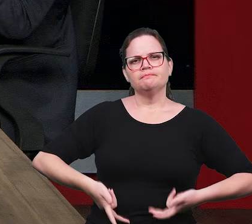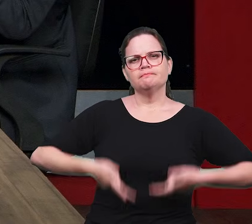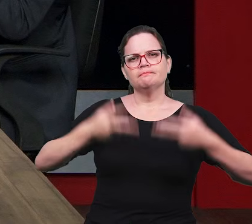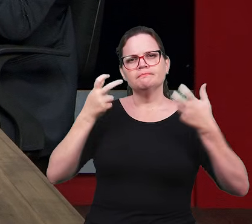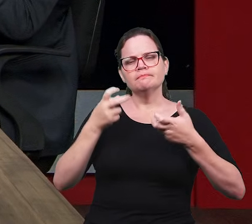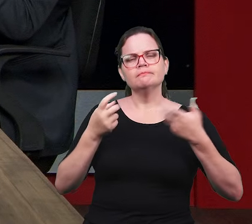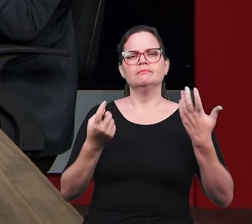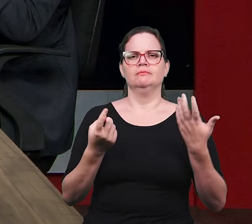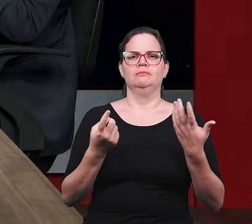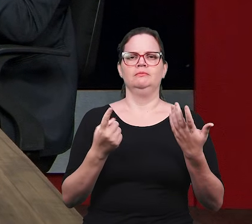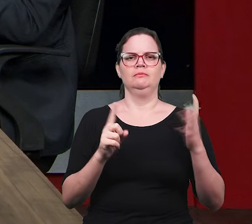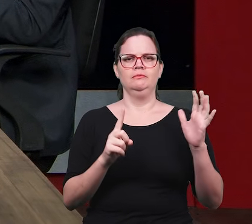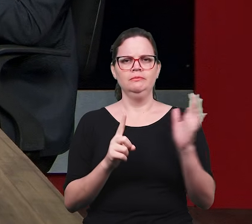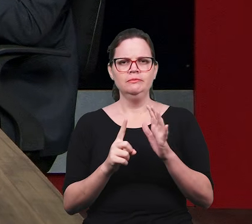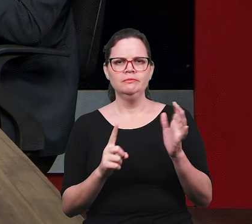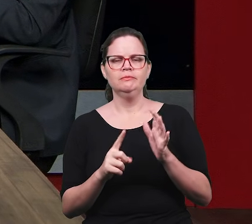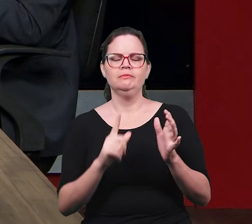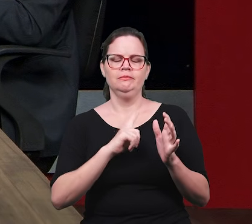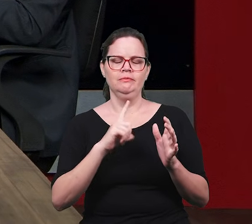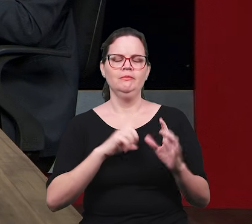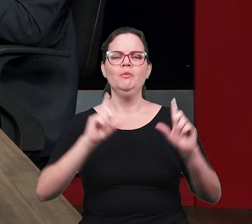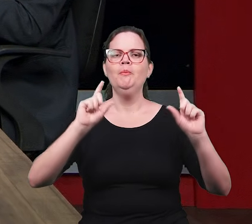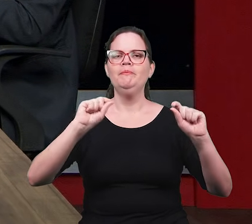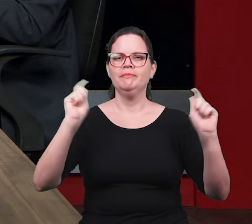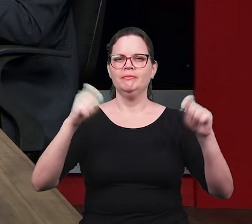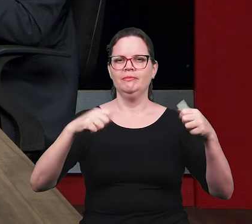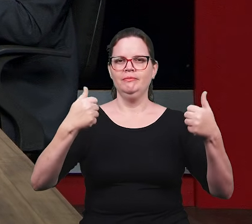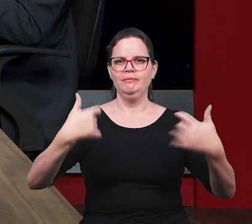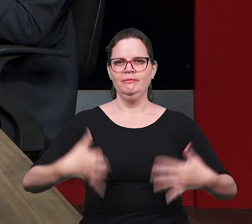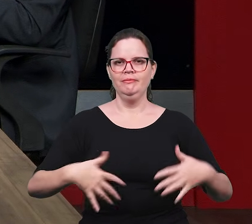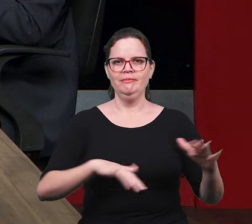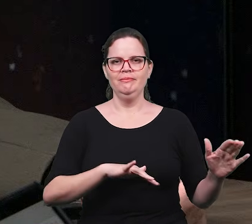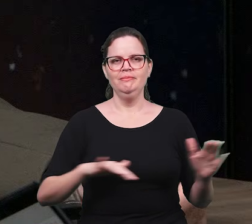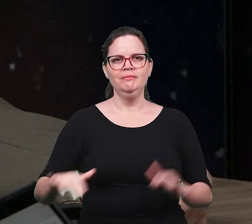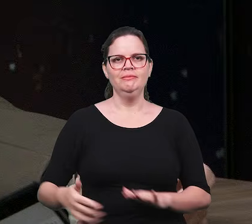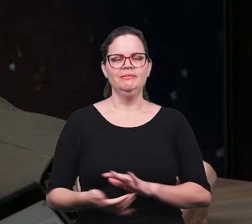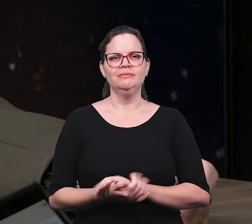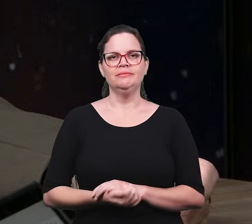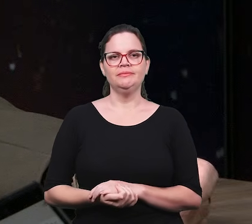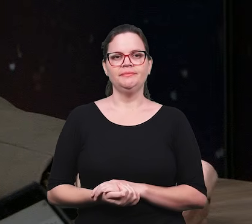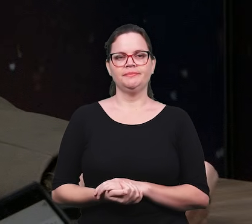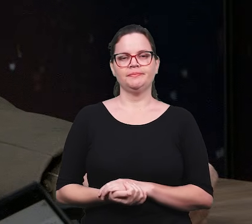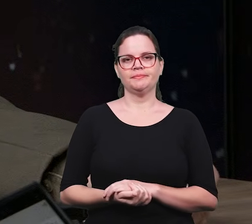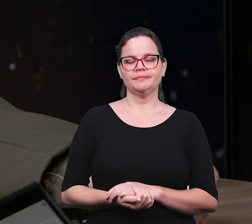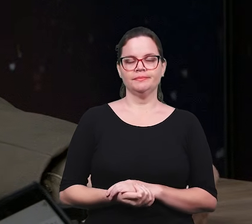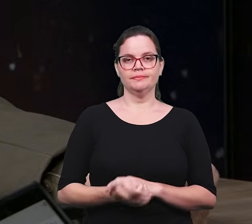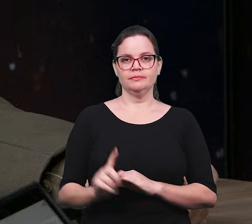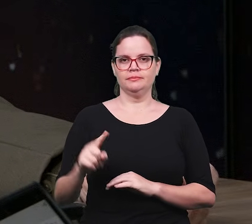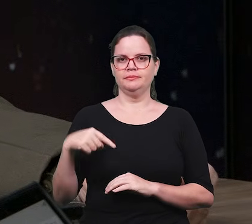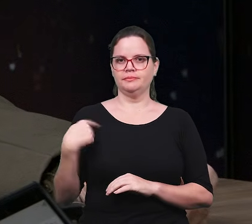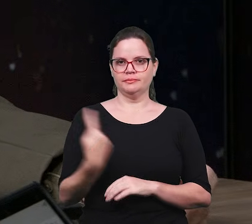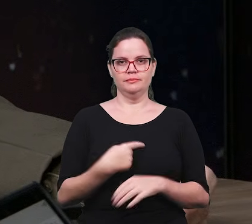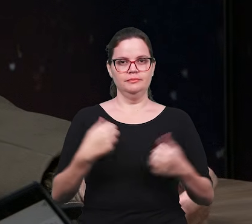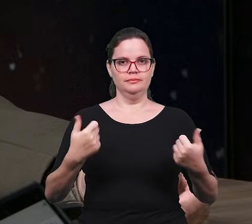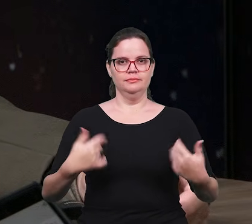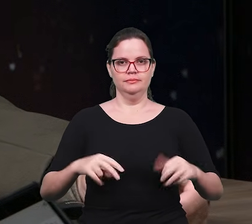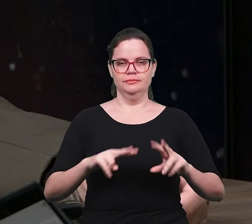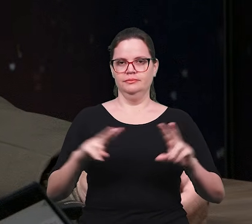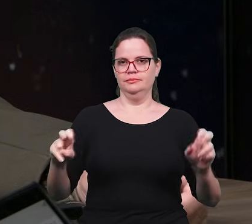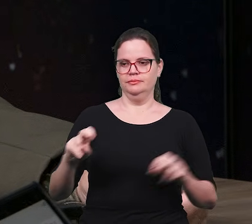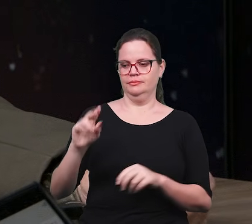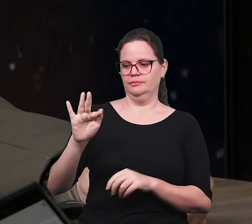pode aproveitar para falar nesse sentido? Você vê que essa fé que nós estamos falando, como o pastor Rogério falou, é uma